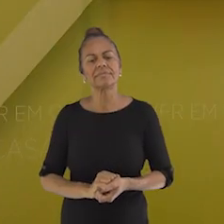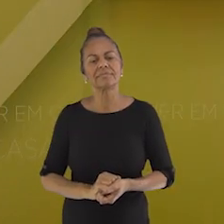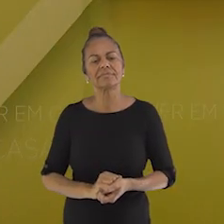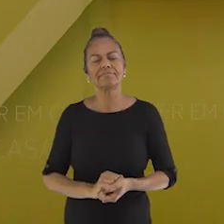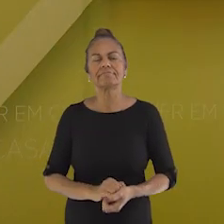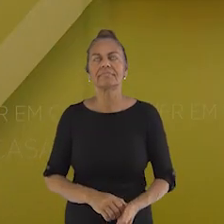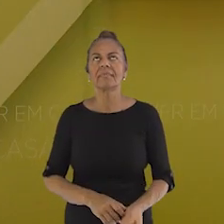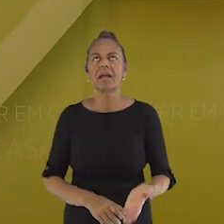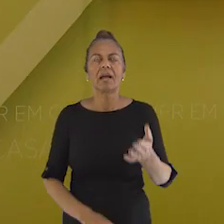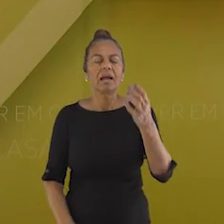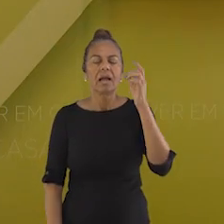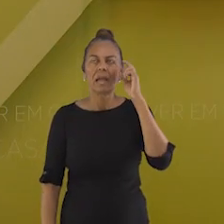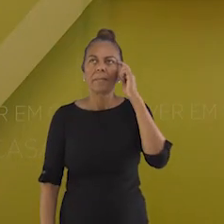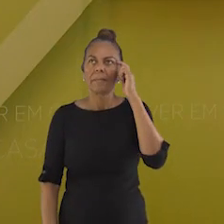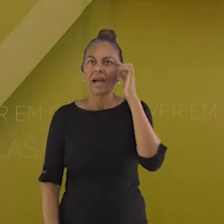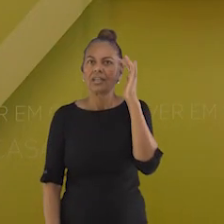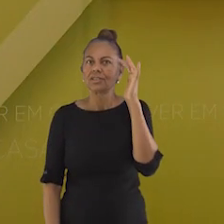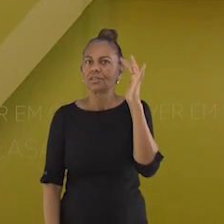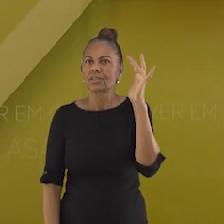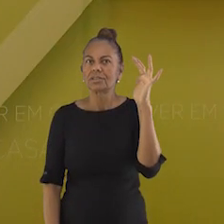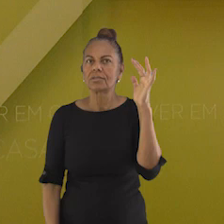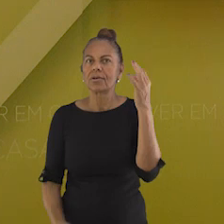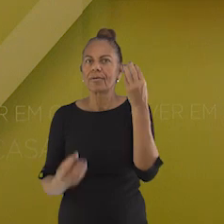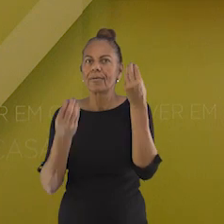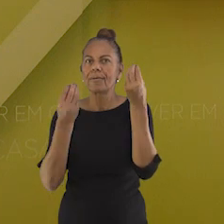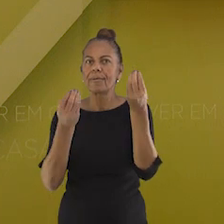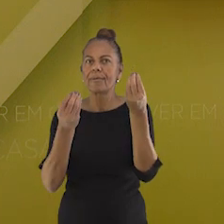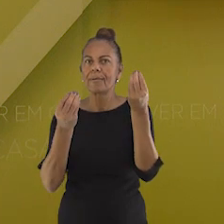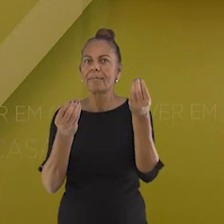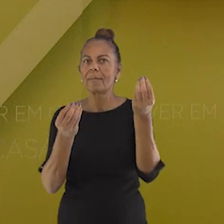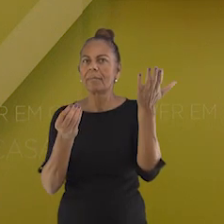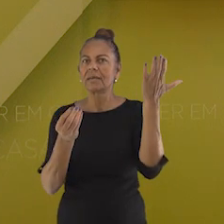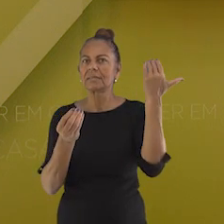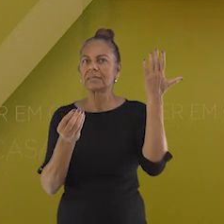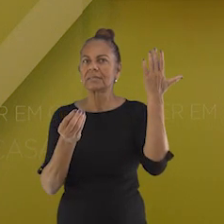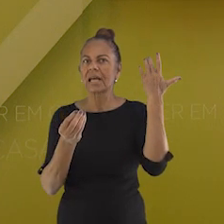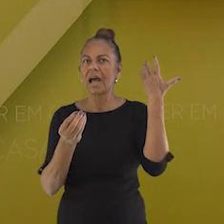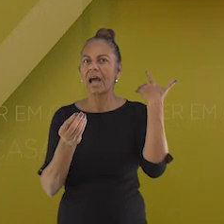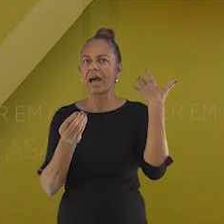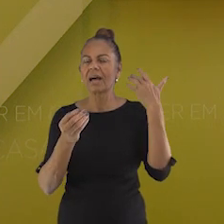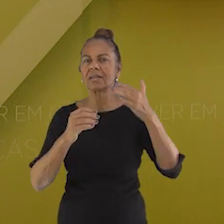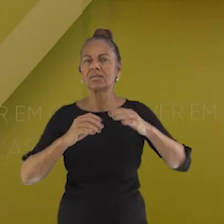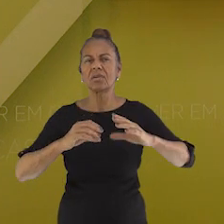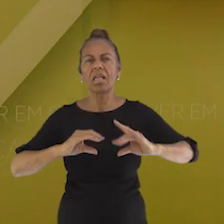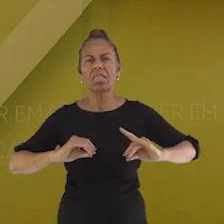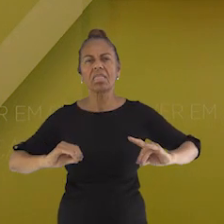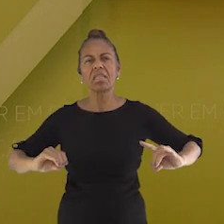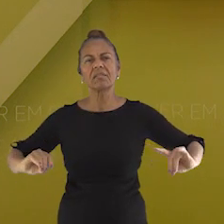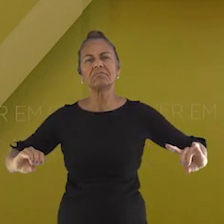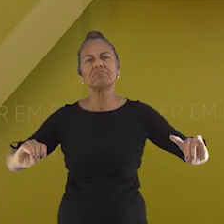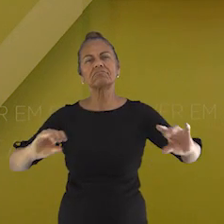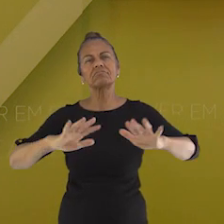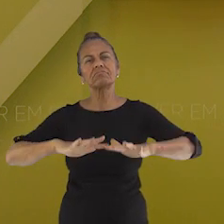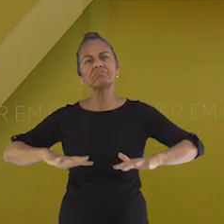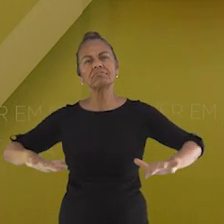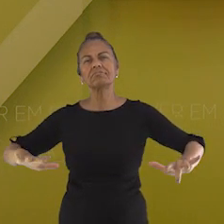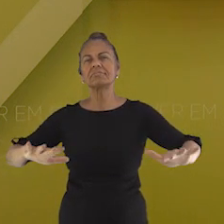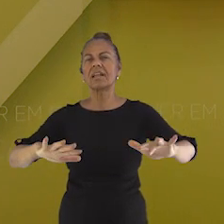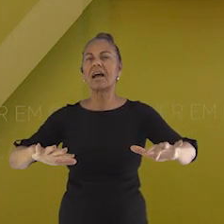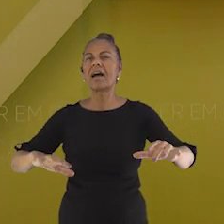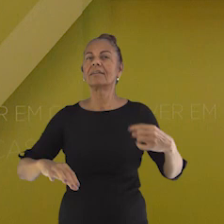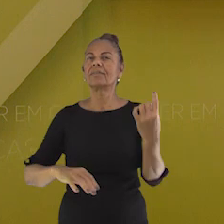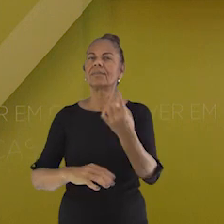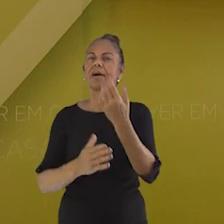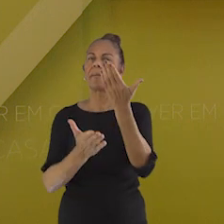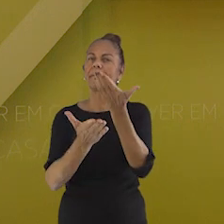Nem consigo imaginar tamanha riqueza ambiental que perdemos ao longo dos anos com esse